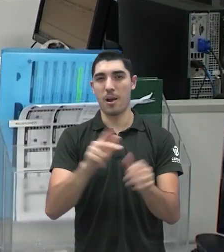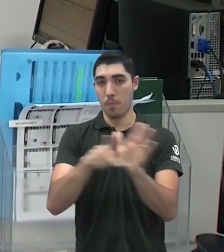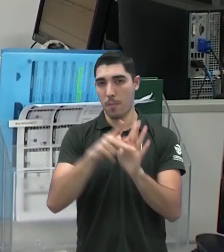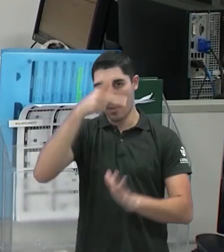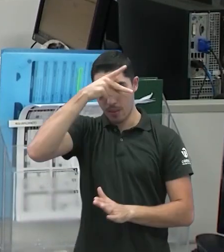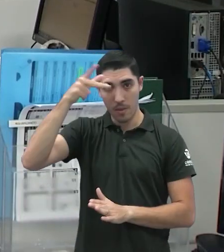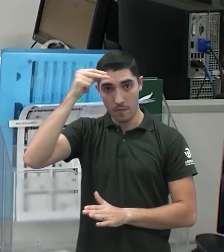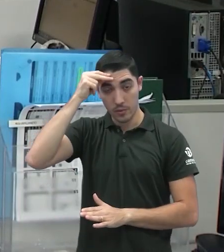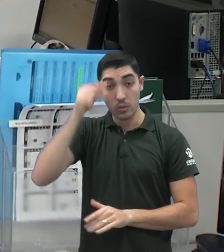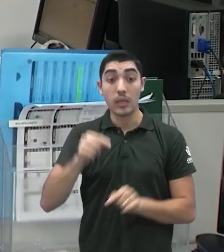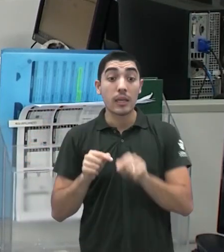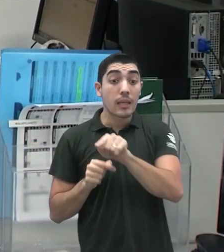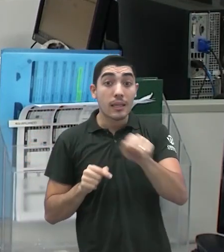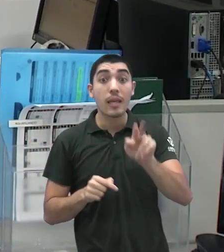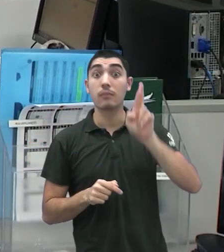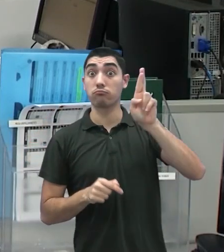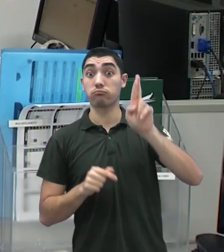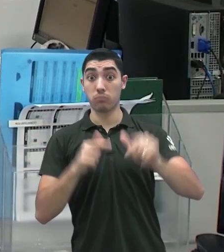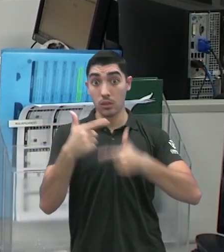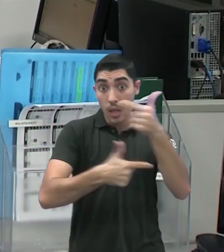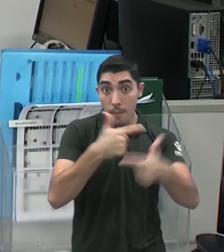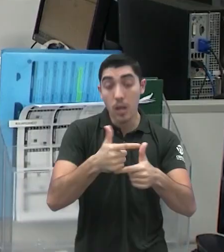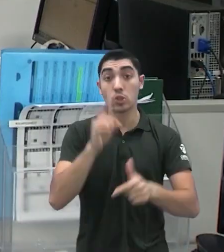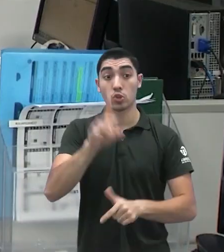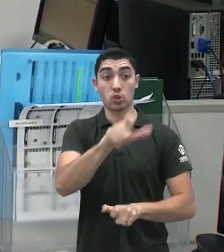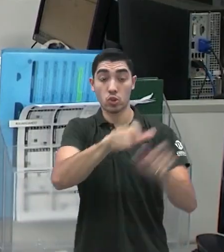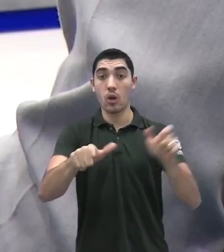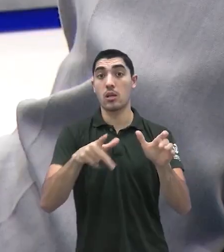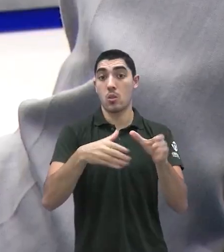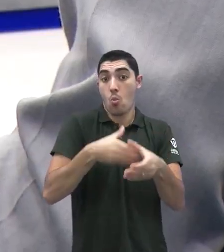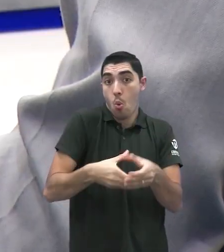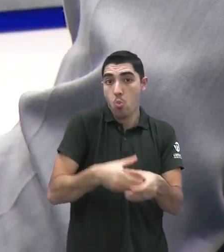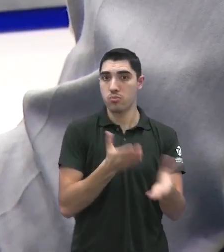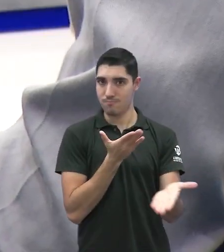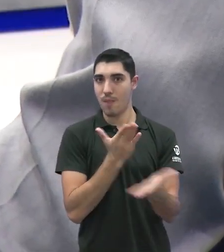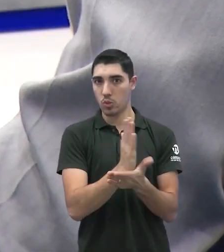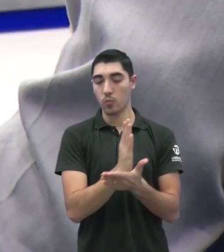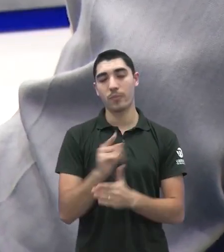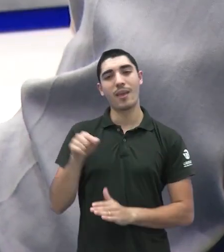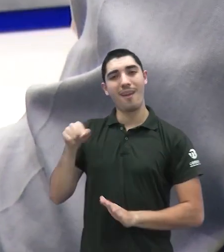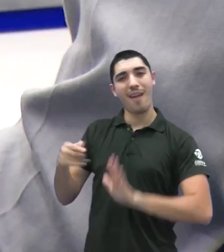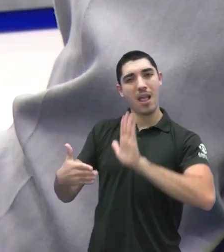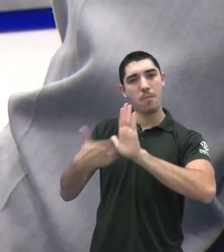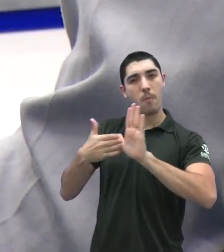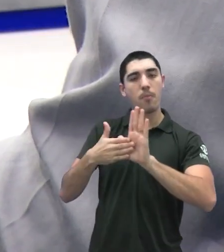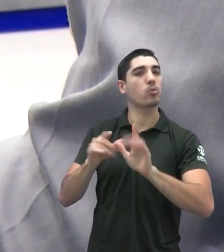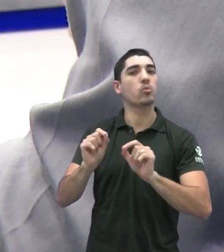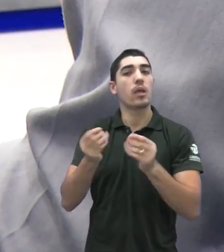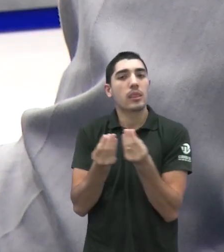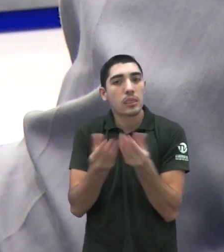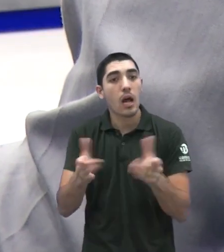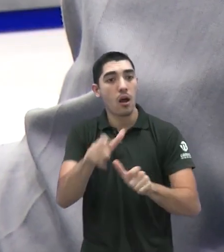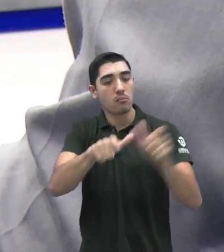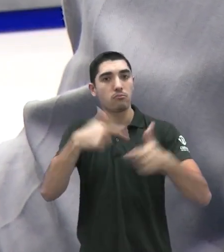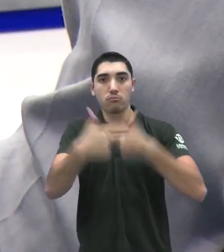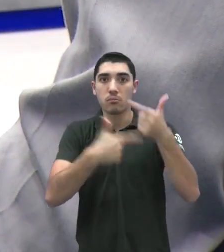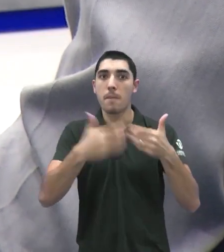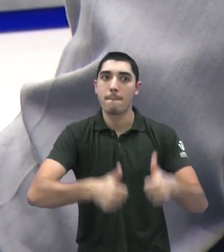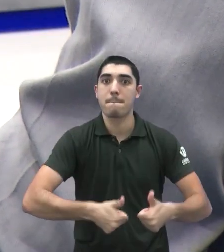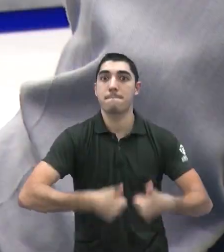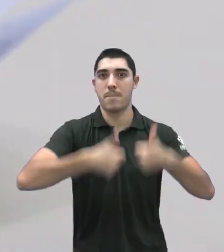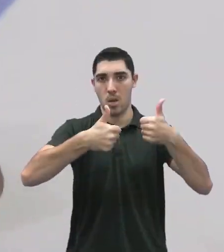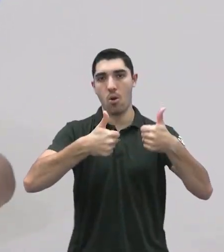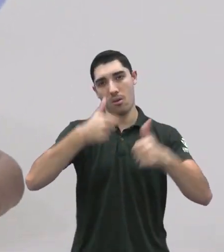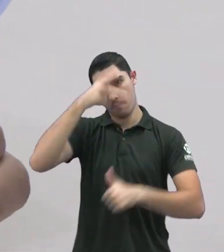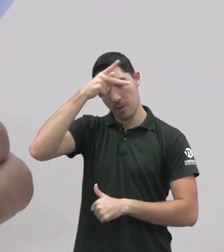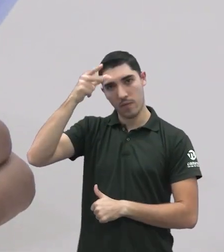ser ocupados exclusivamente por servidores efetivos. De acordo com a proposta, a mudança dará mais eficiência nos serviços